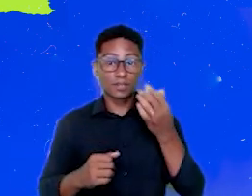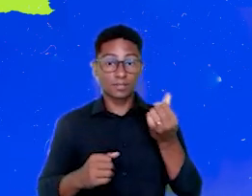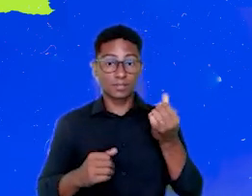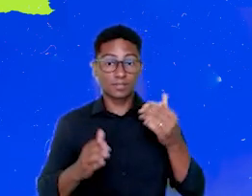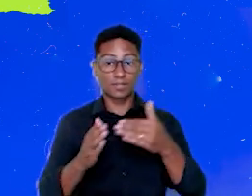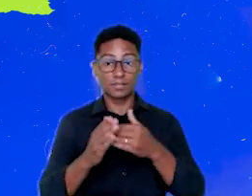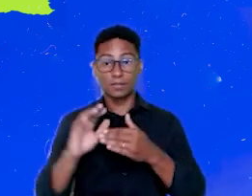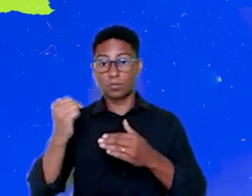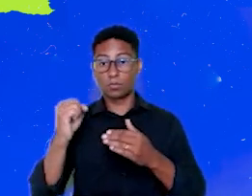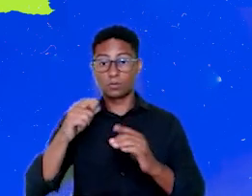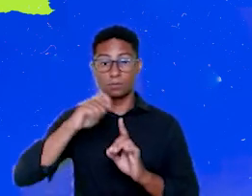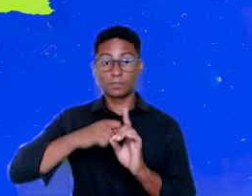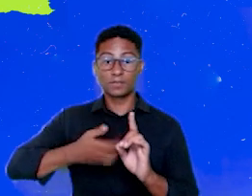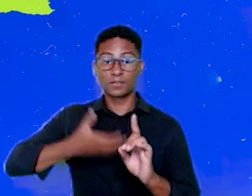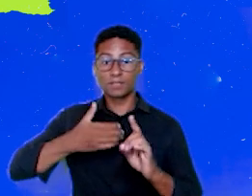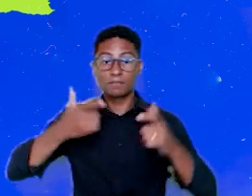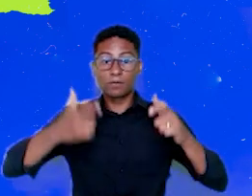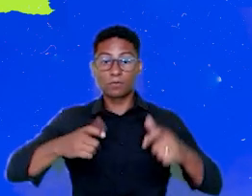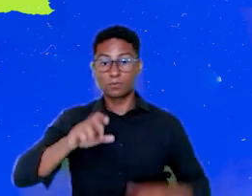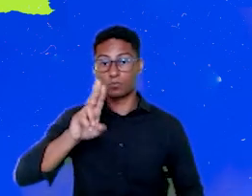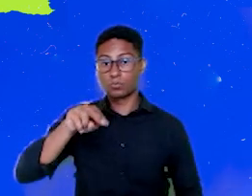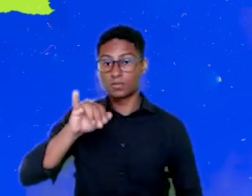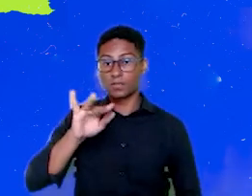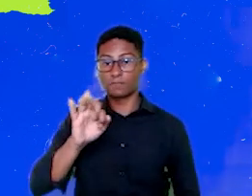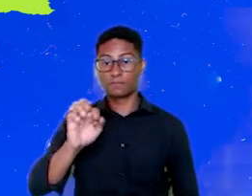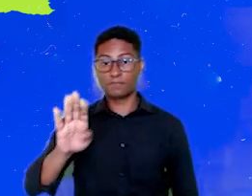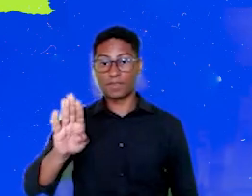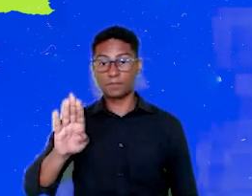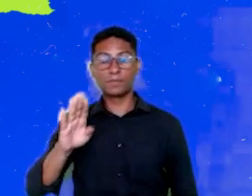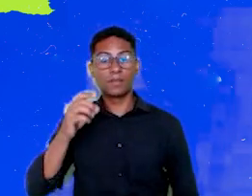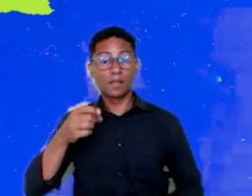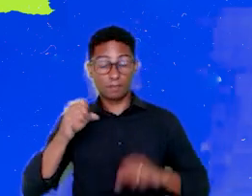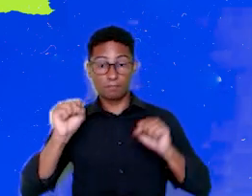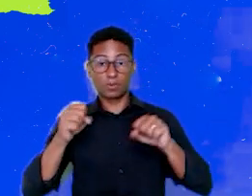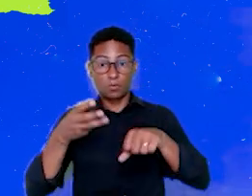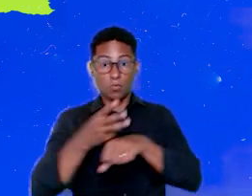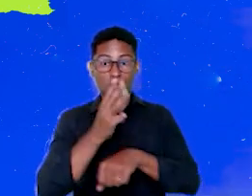de dezembro no Unifeb. É só entrar em contato pelo WhatsApp